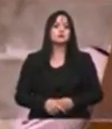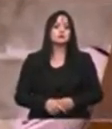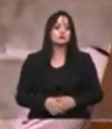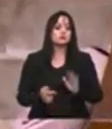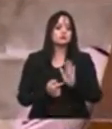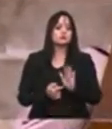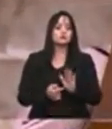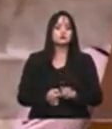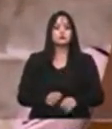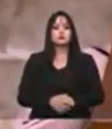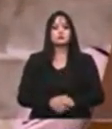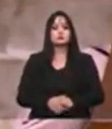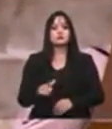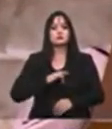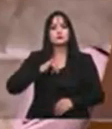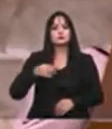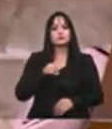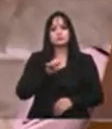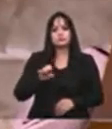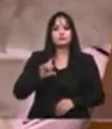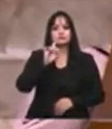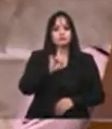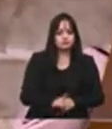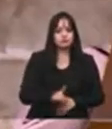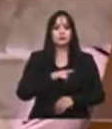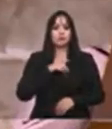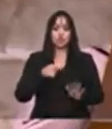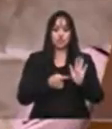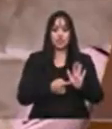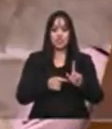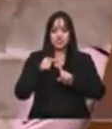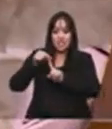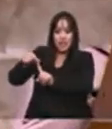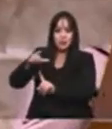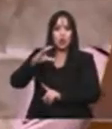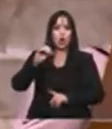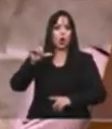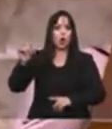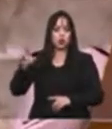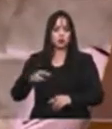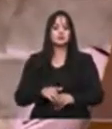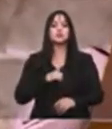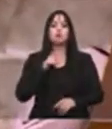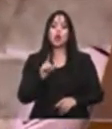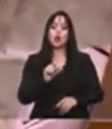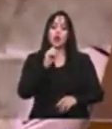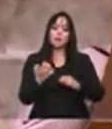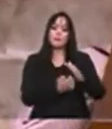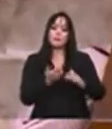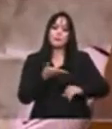foi apresentado a José Zones, diretor da BR, indicado por Collor, por Bergamaschi, e que juntos escolheram as empresas